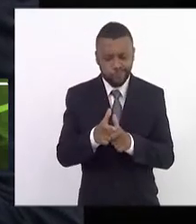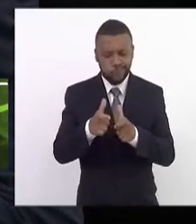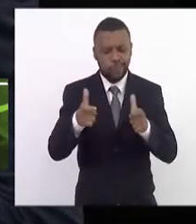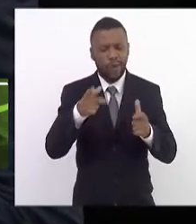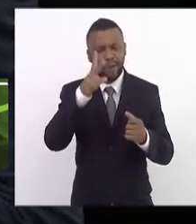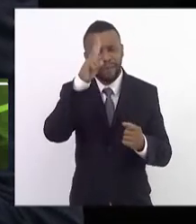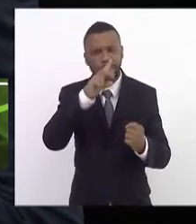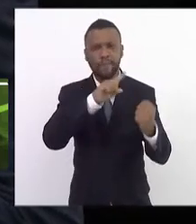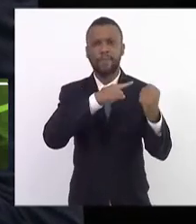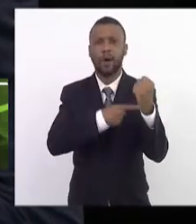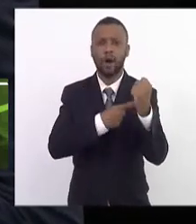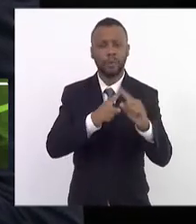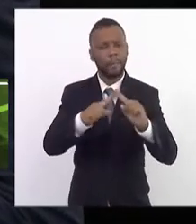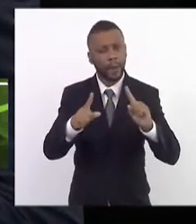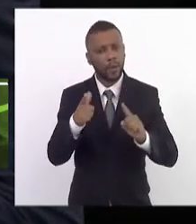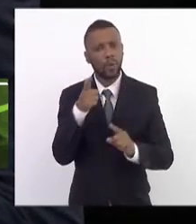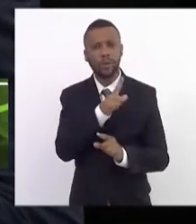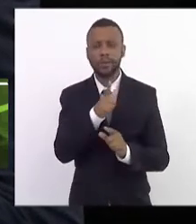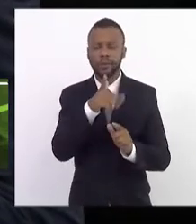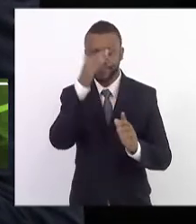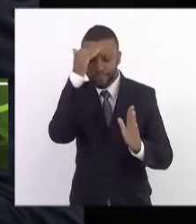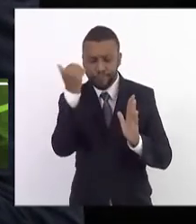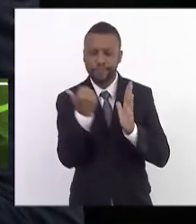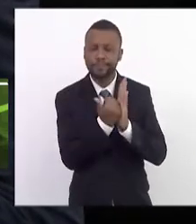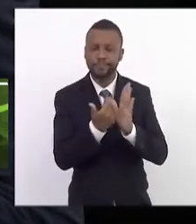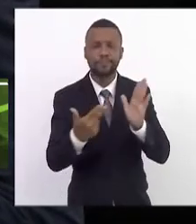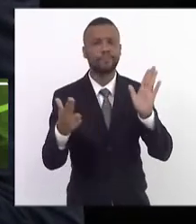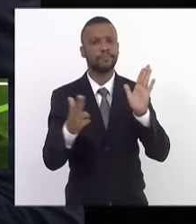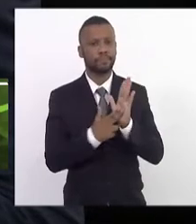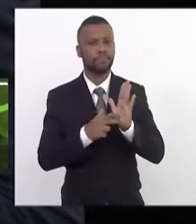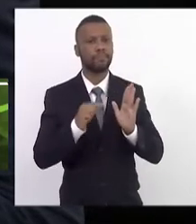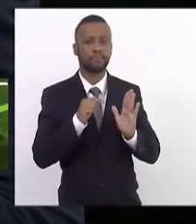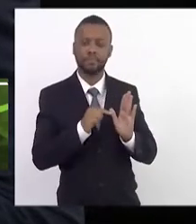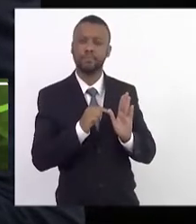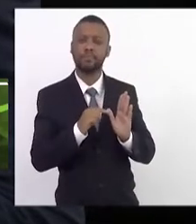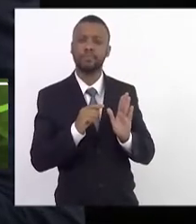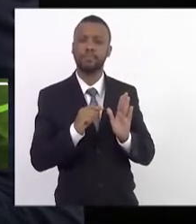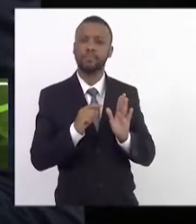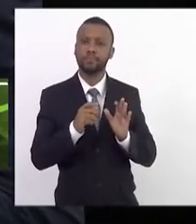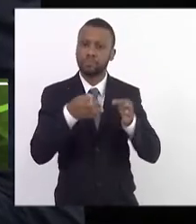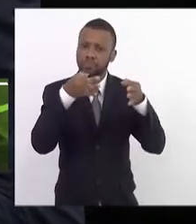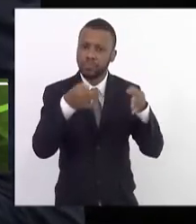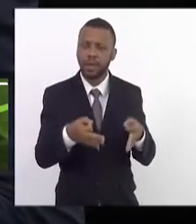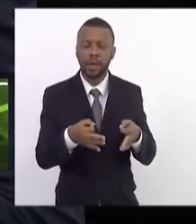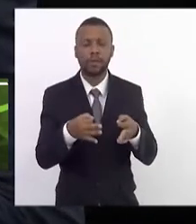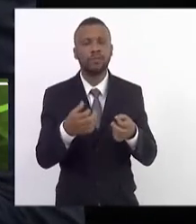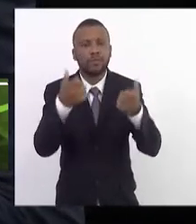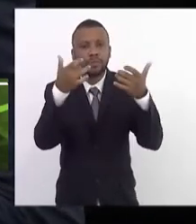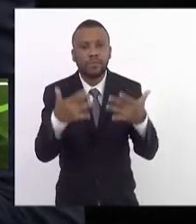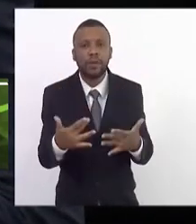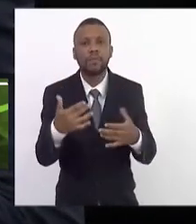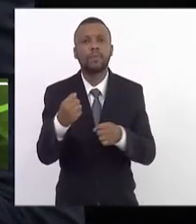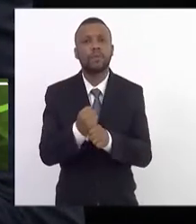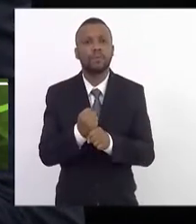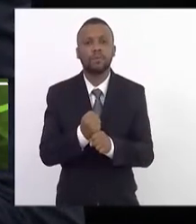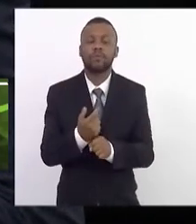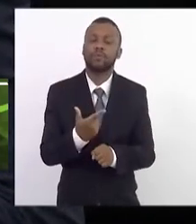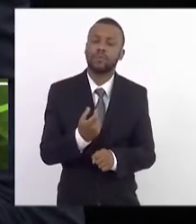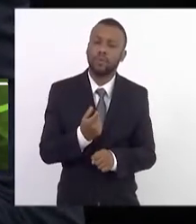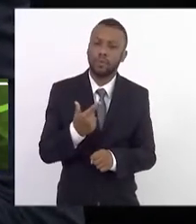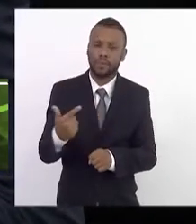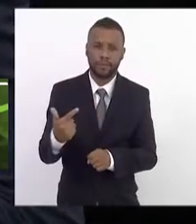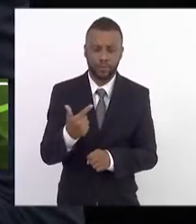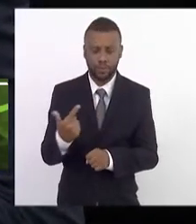que cumpriu o seu dever de forma exitosa. Né? E dizer que para o ano de 2022, nós já